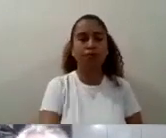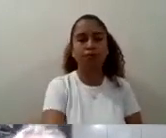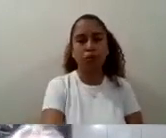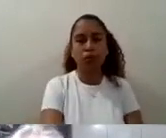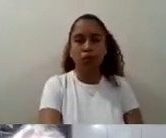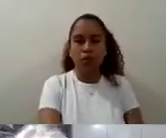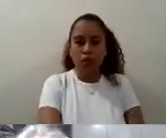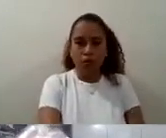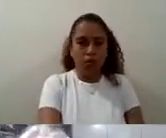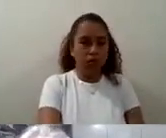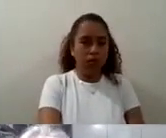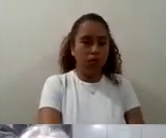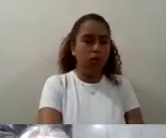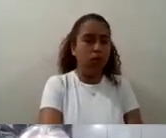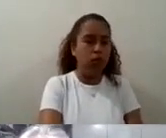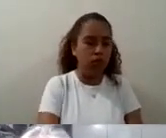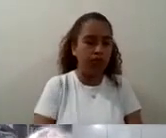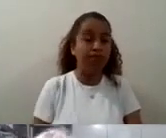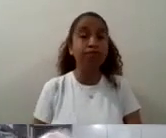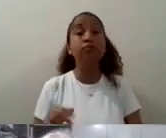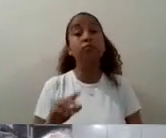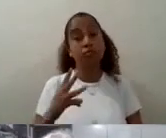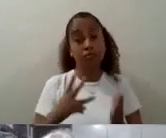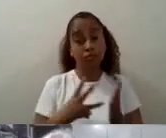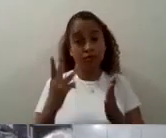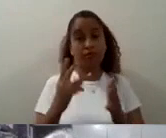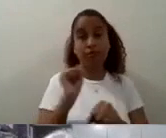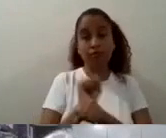Por fim, a terceira parada é uma